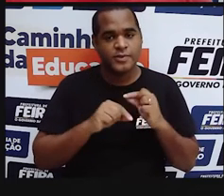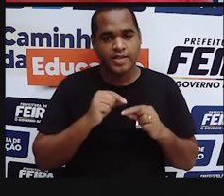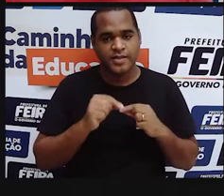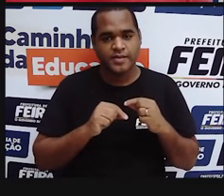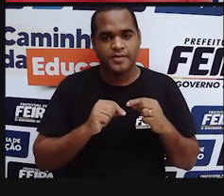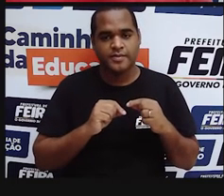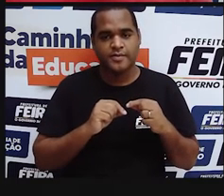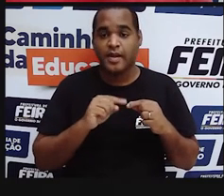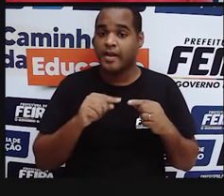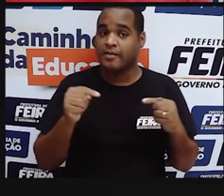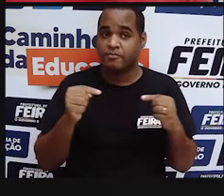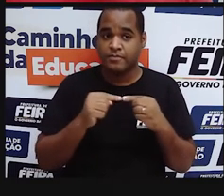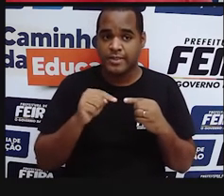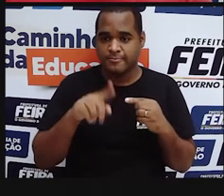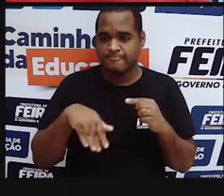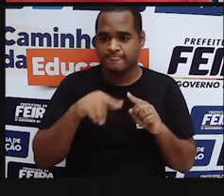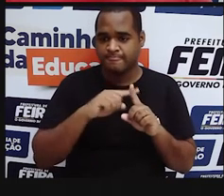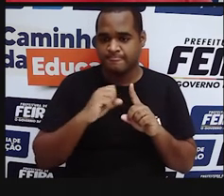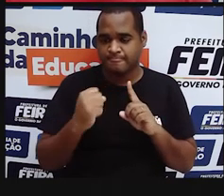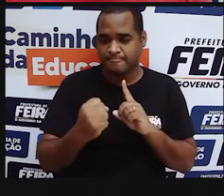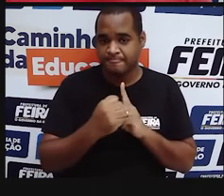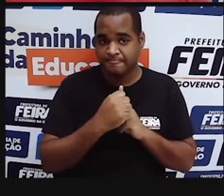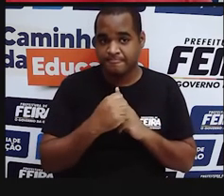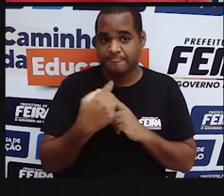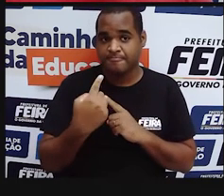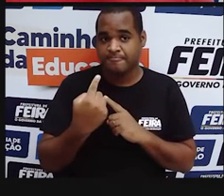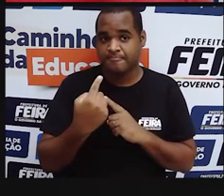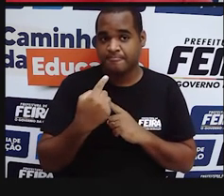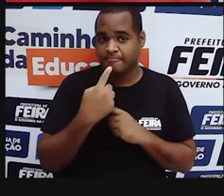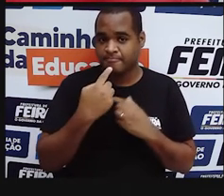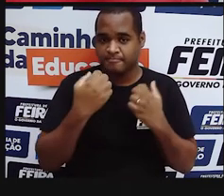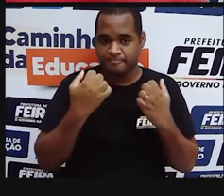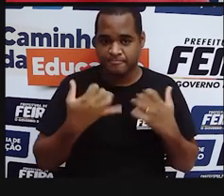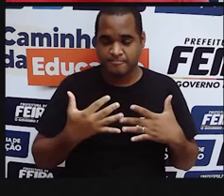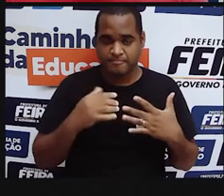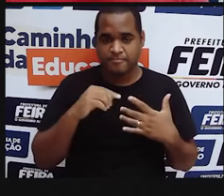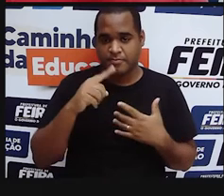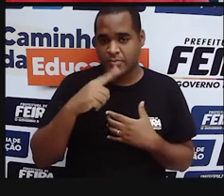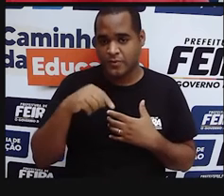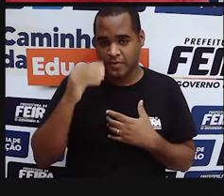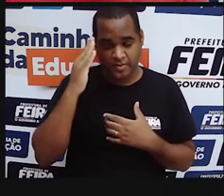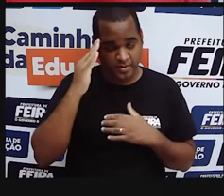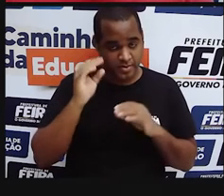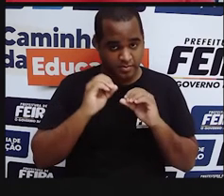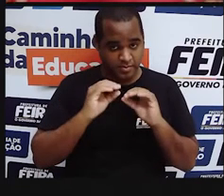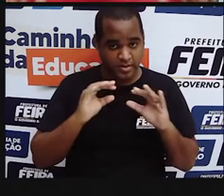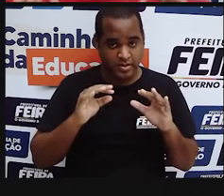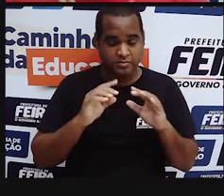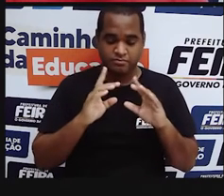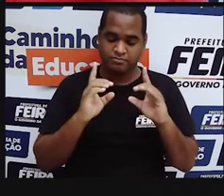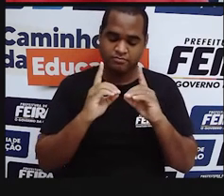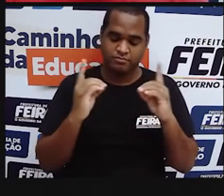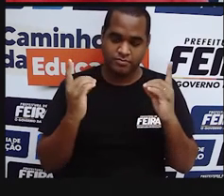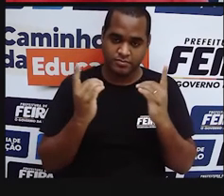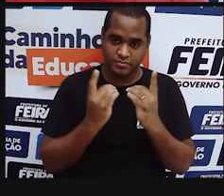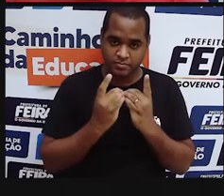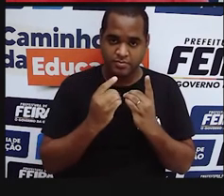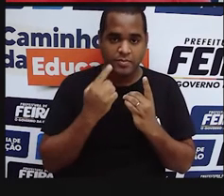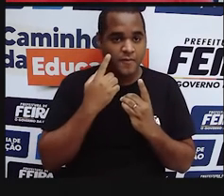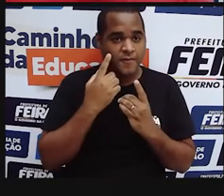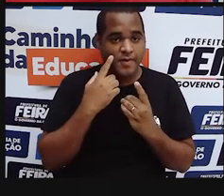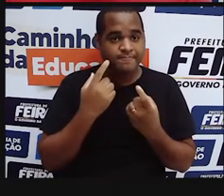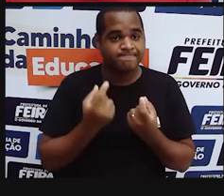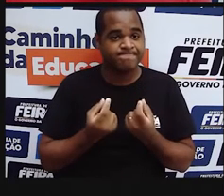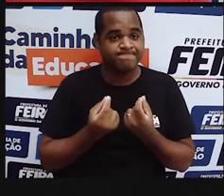escravos que vivia muito sem rumo naquela sociedade. Então, o primeiro ponto para vocês entenderem é esse. Democracia tem a